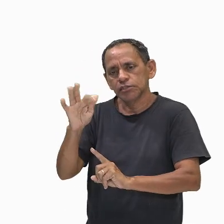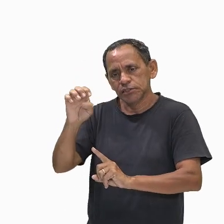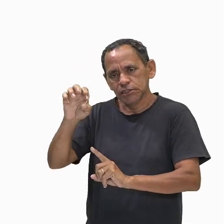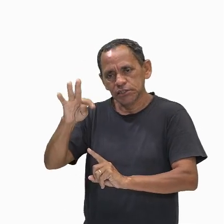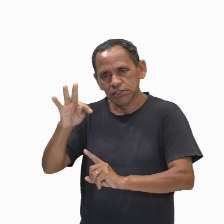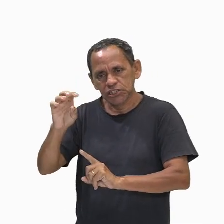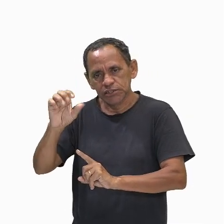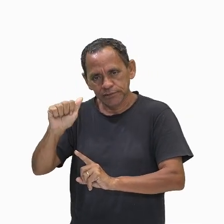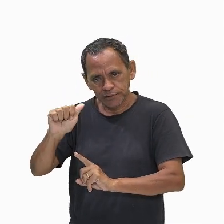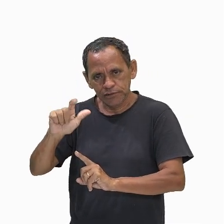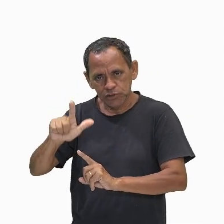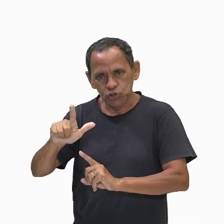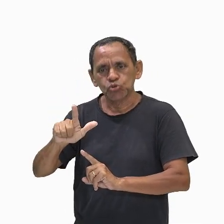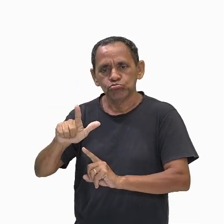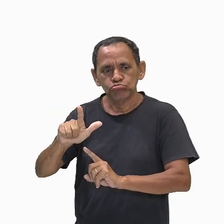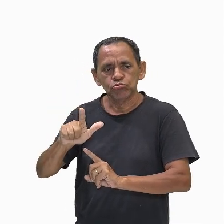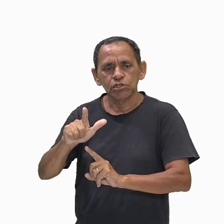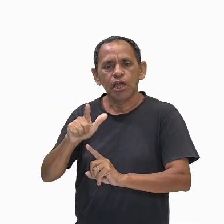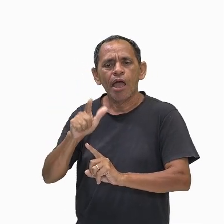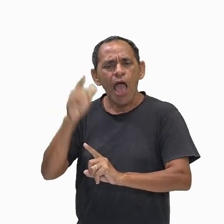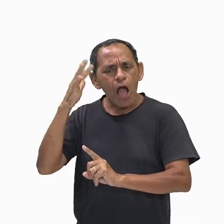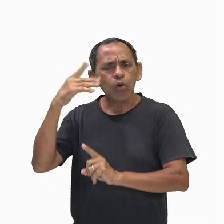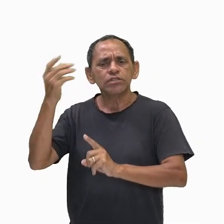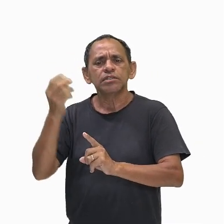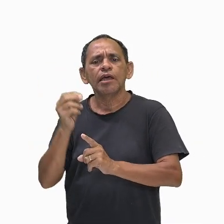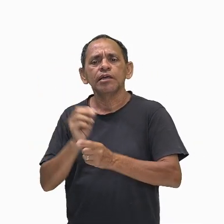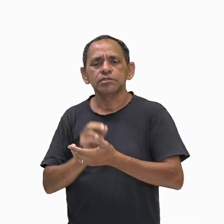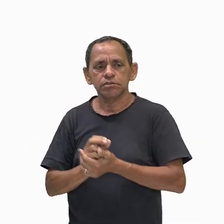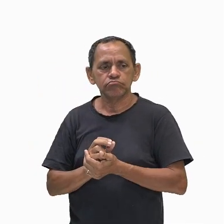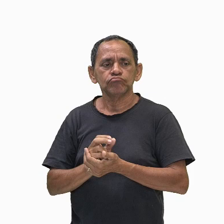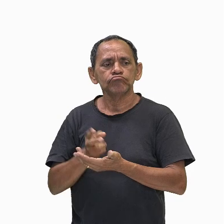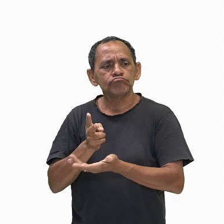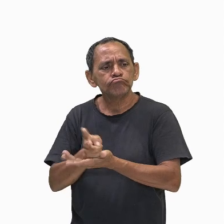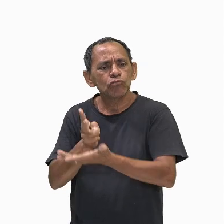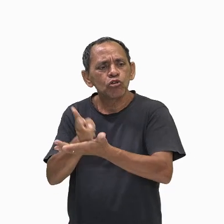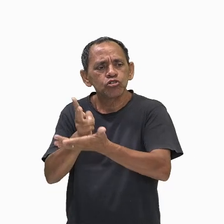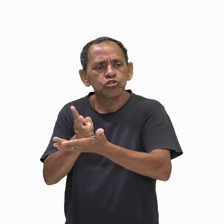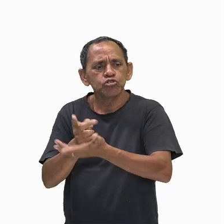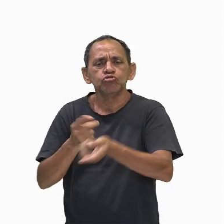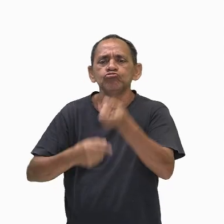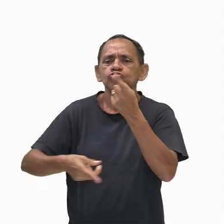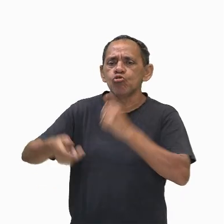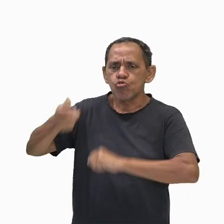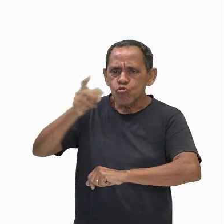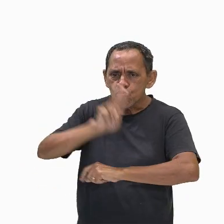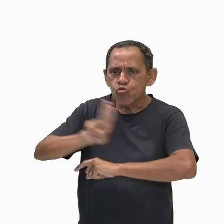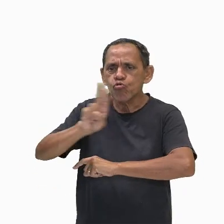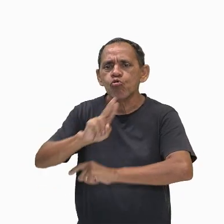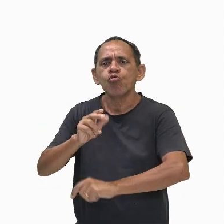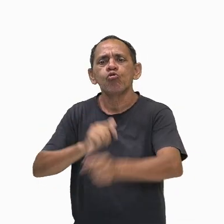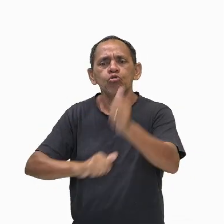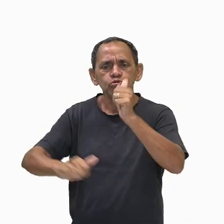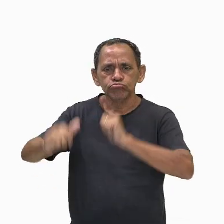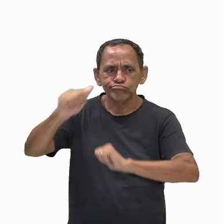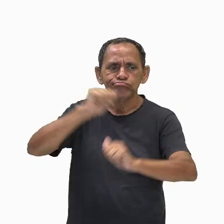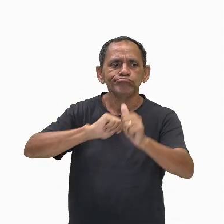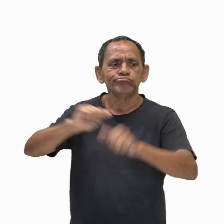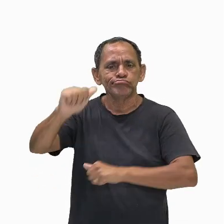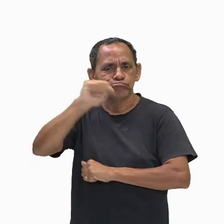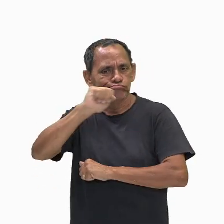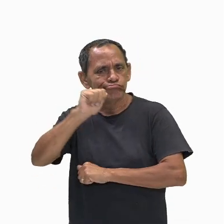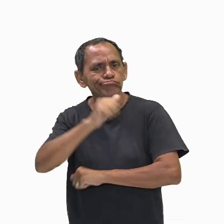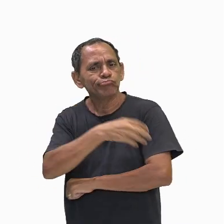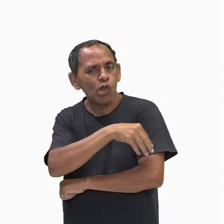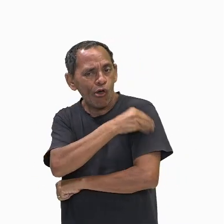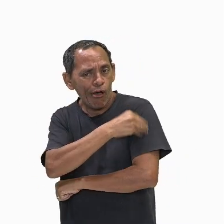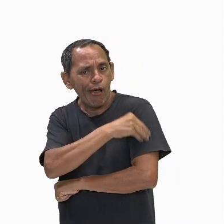e é causado pela exposição ao álcool durante a gravidez. Essa SAF é um transtorno muito grave do